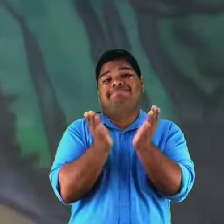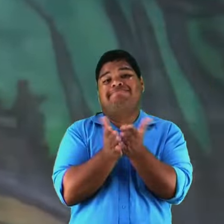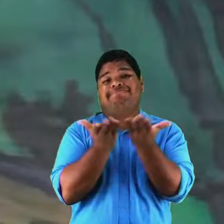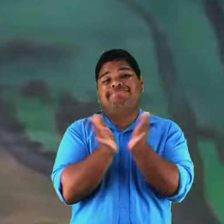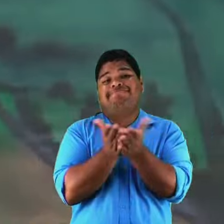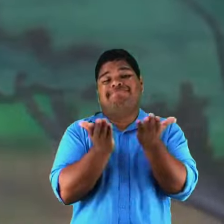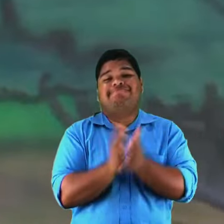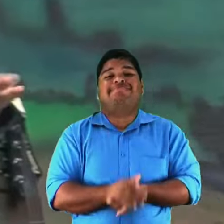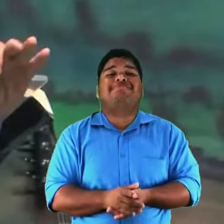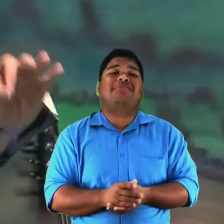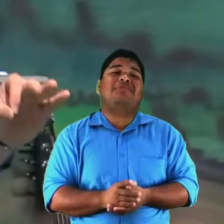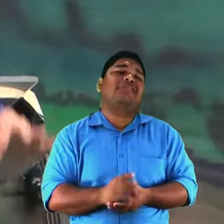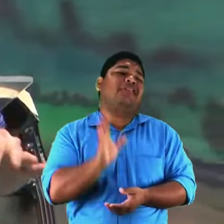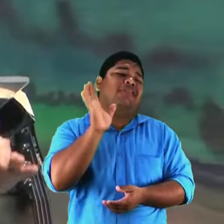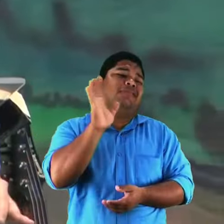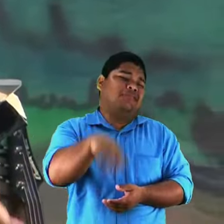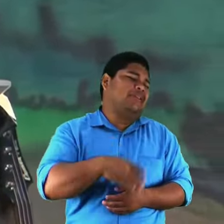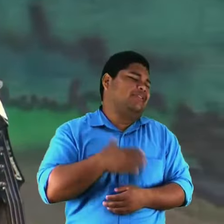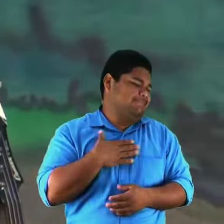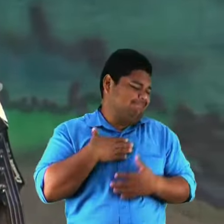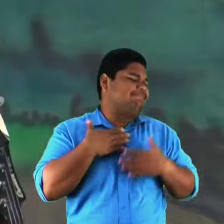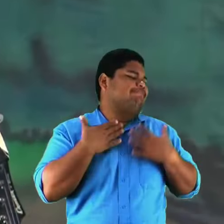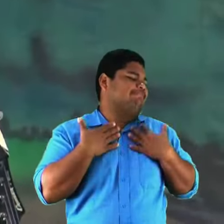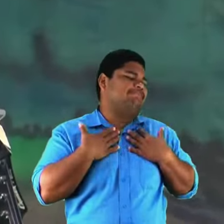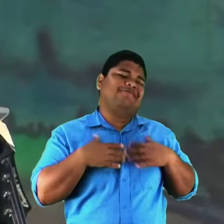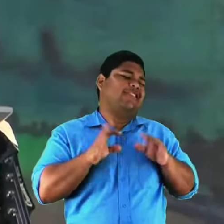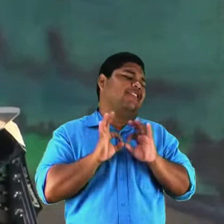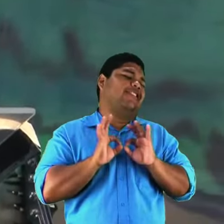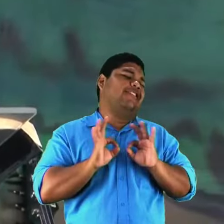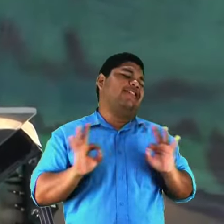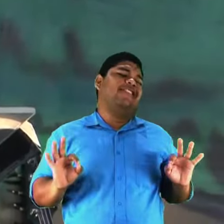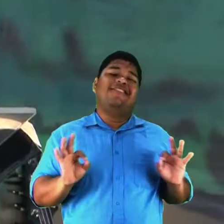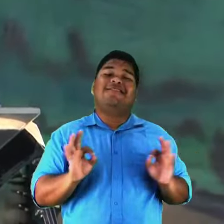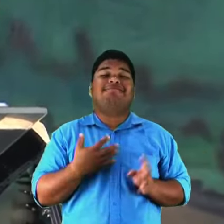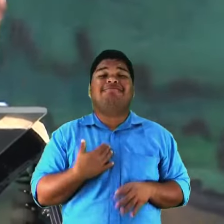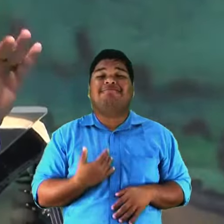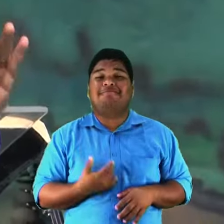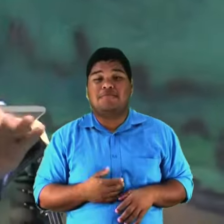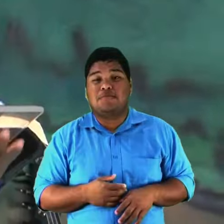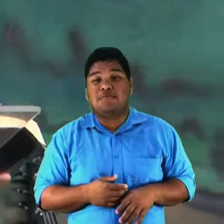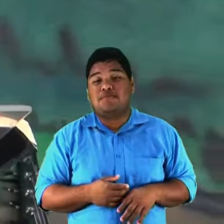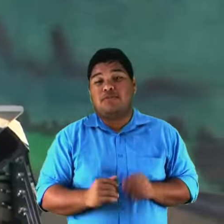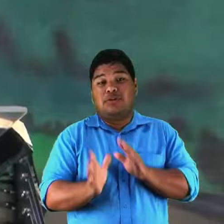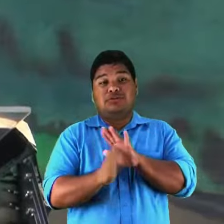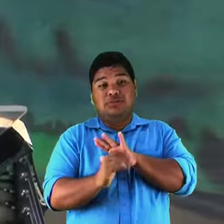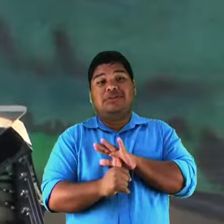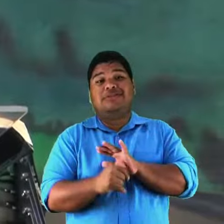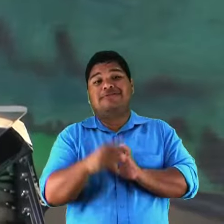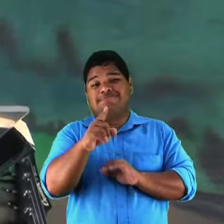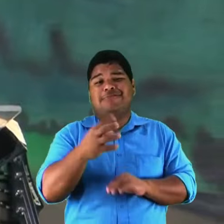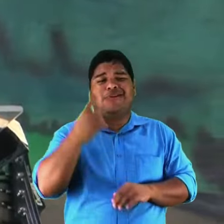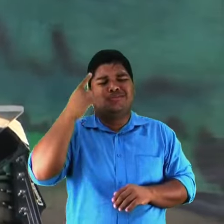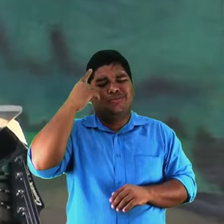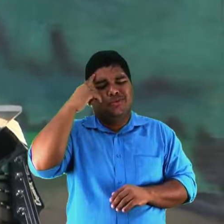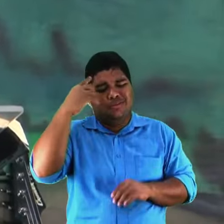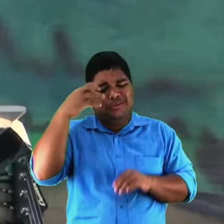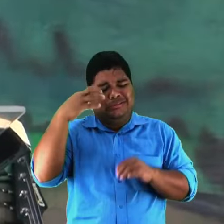Pode ficar despreocupado, que se sequestrarem você só é para ter trabalho, dor de